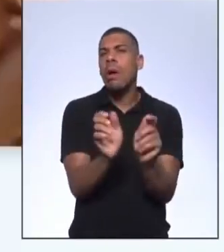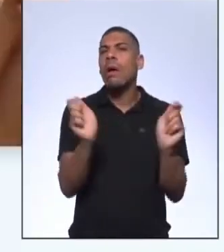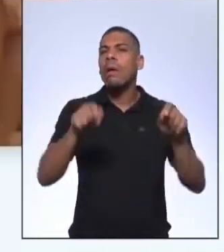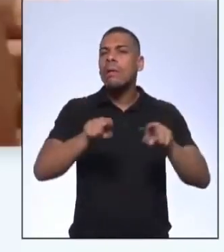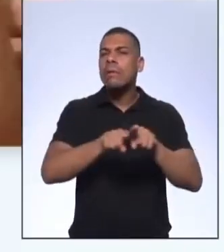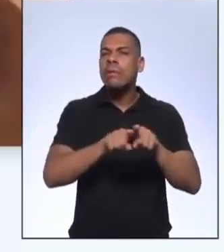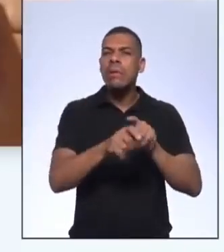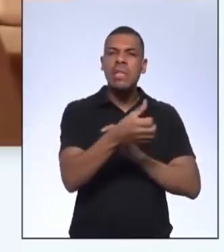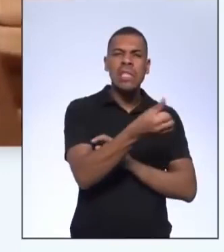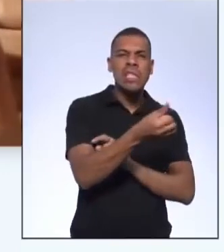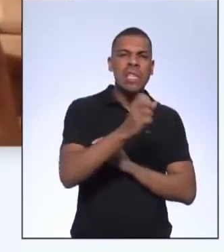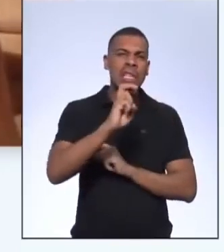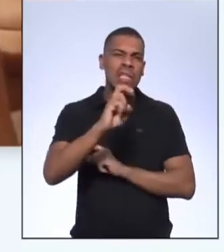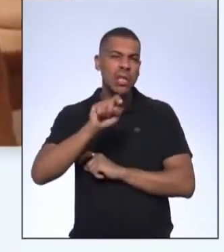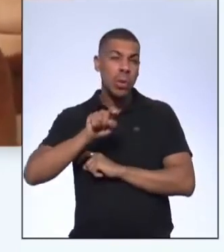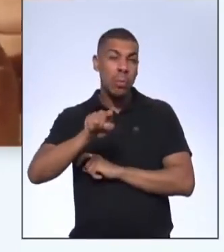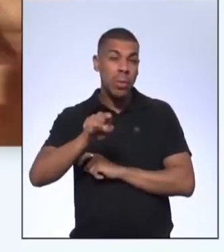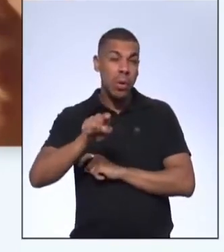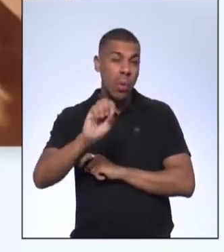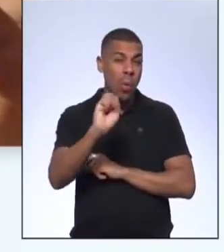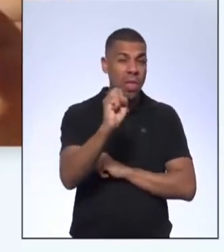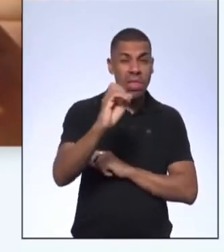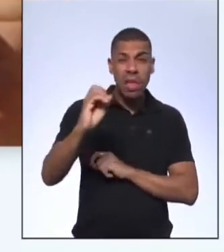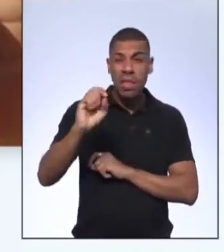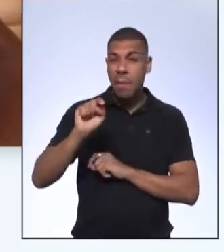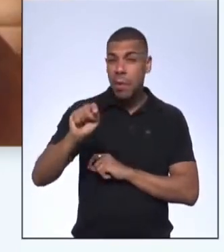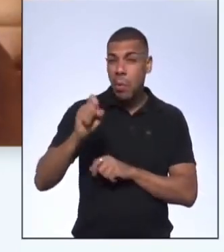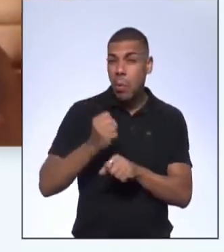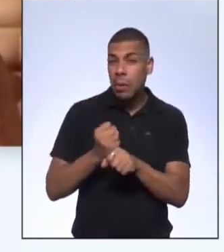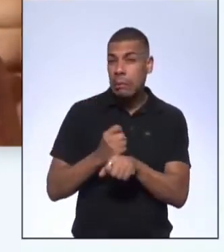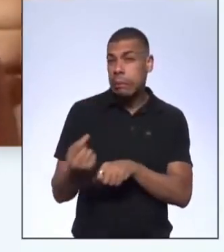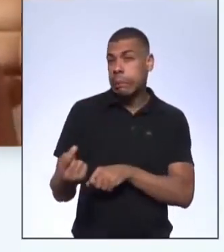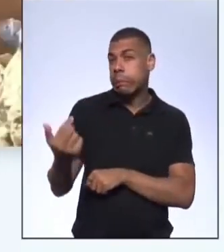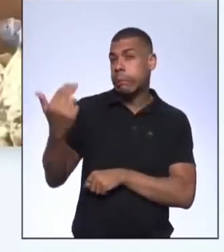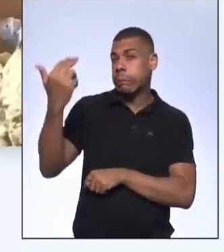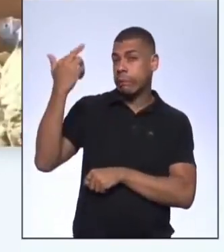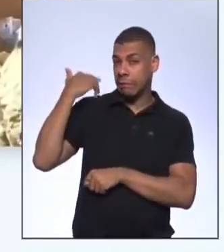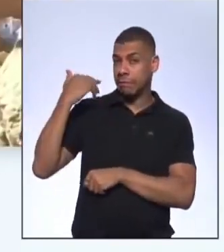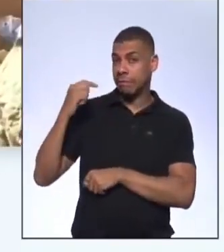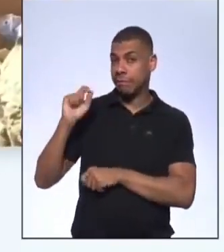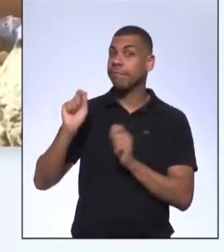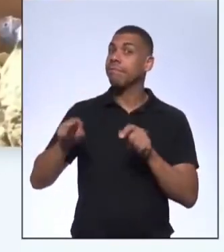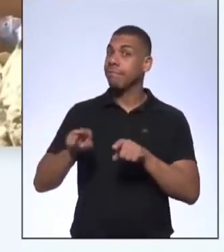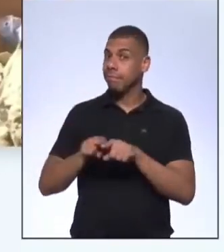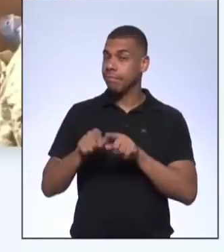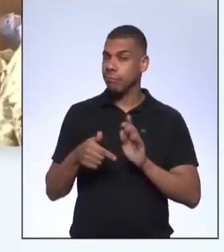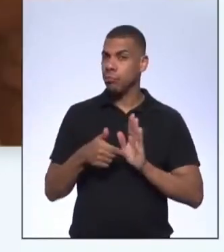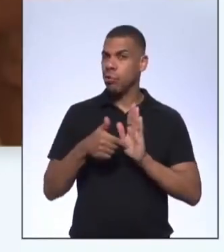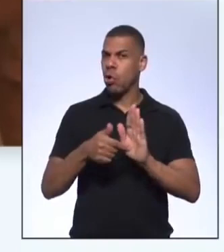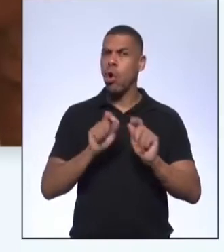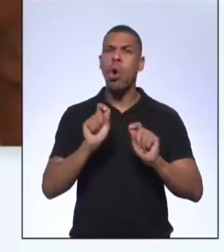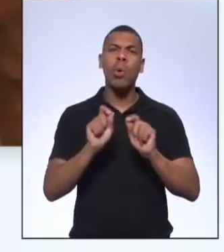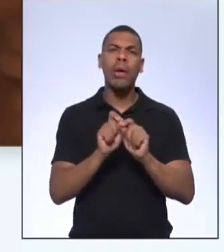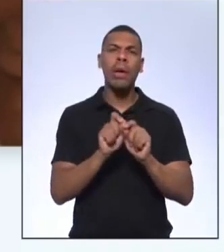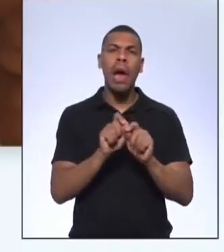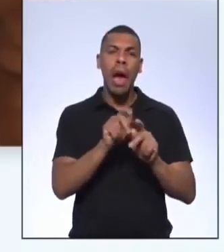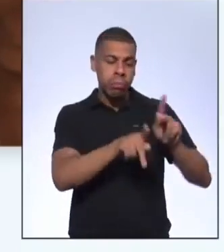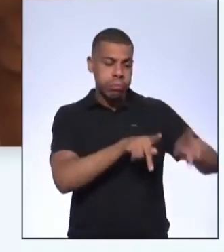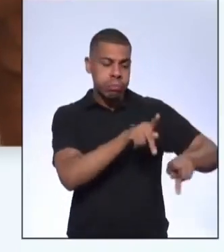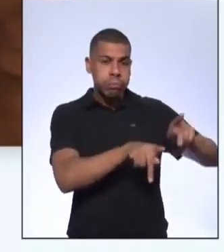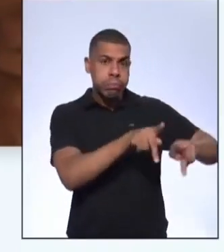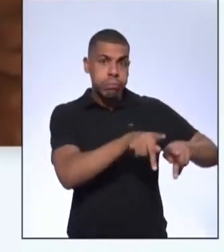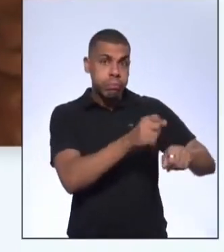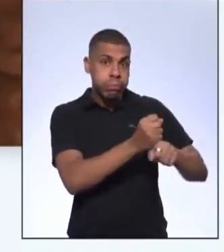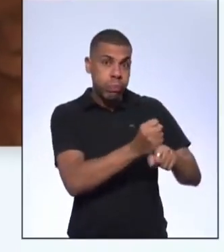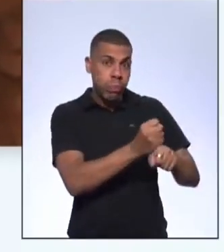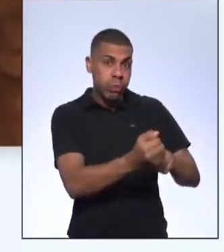entre 65 mil e 80 mil anos. A evidência serviu não só para descobrir que a população nativa existe